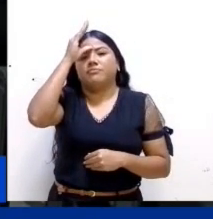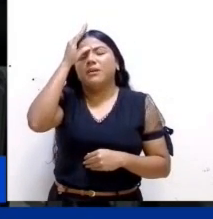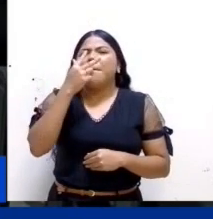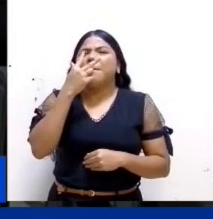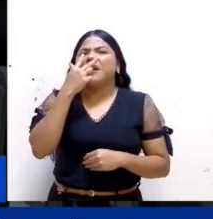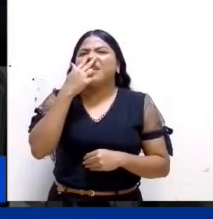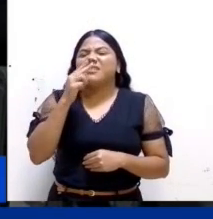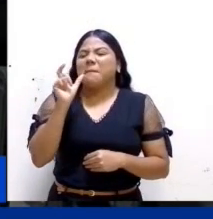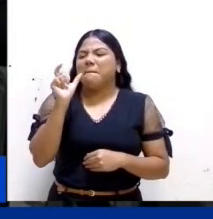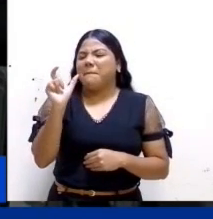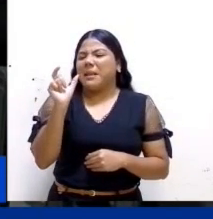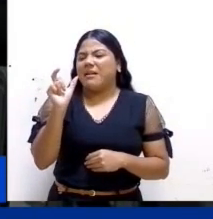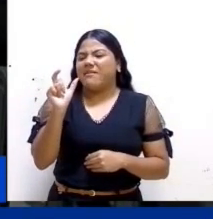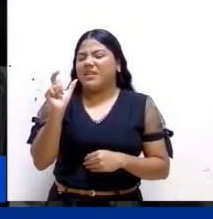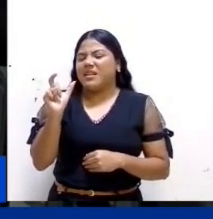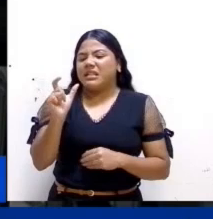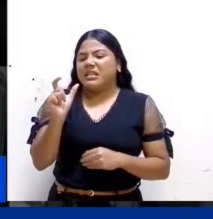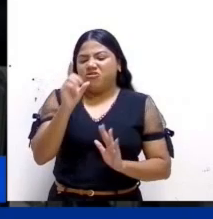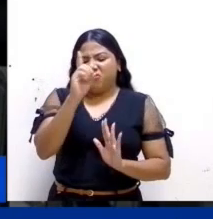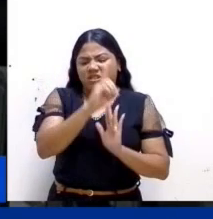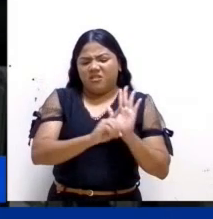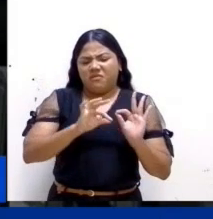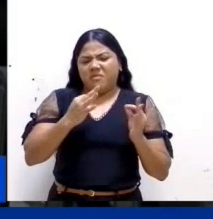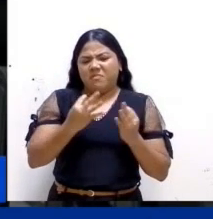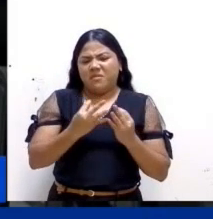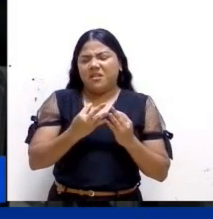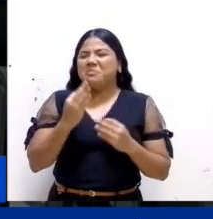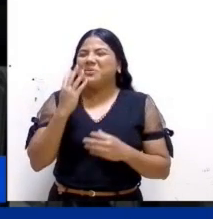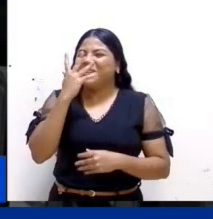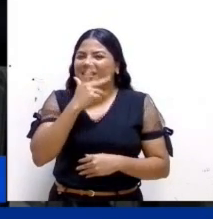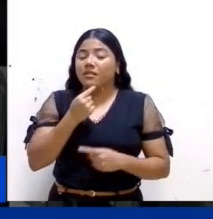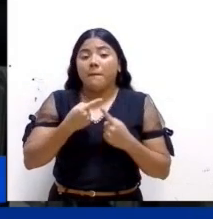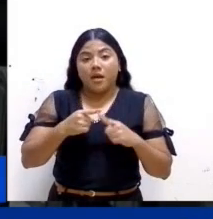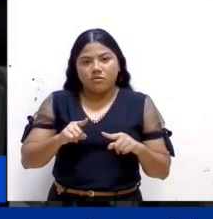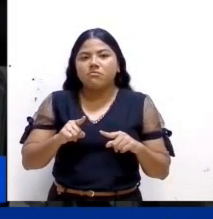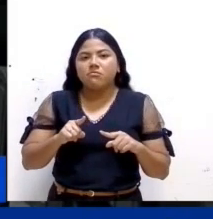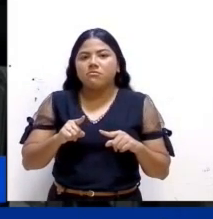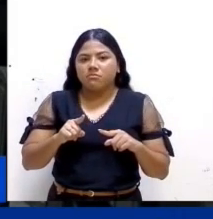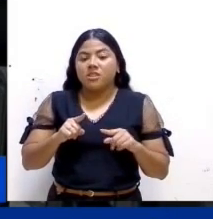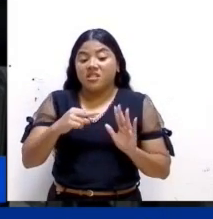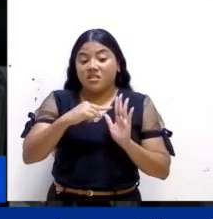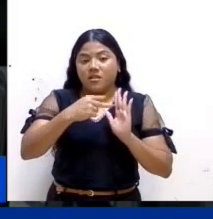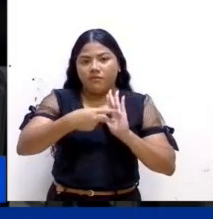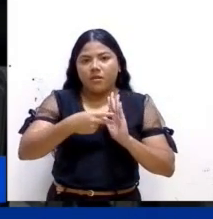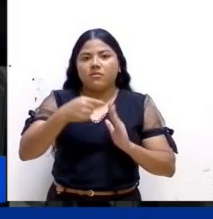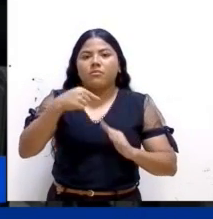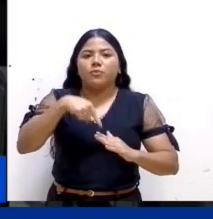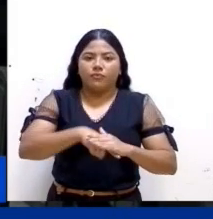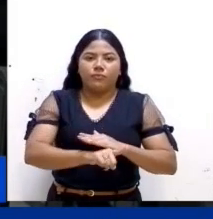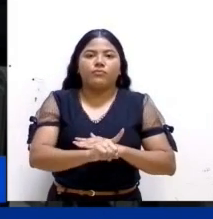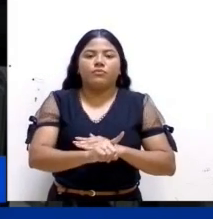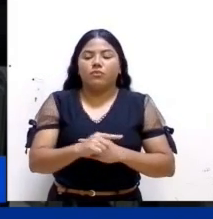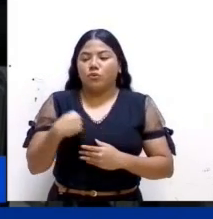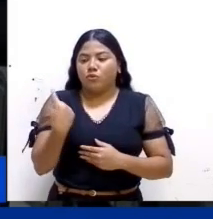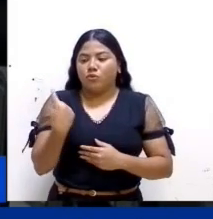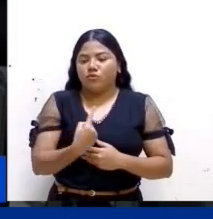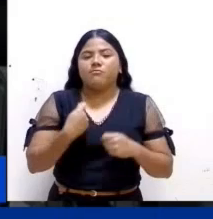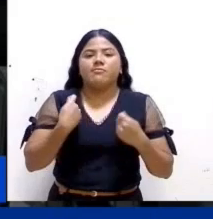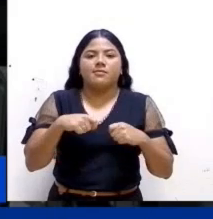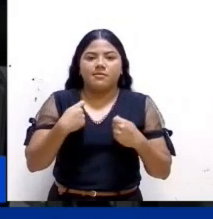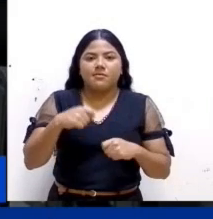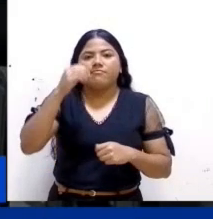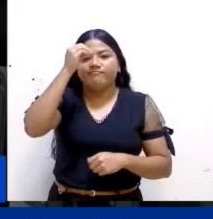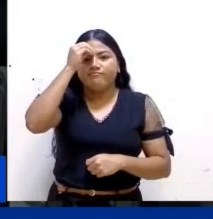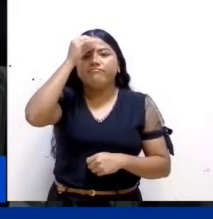A gente tem que respeitar e saber fazer de tudo para valorizar a cidadania, tá, gente?